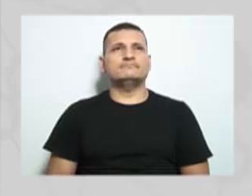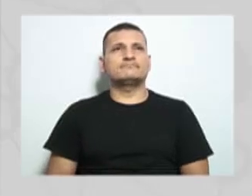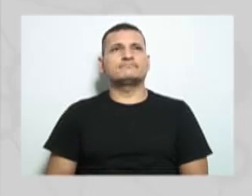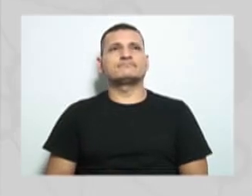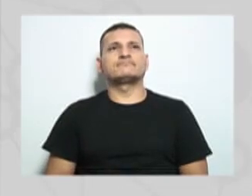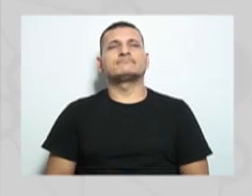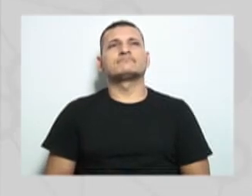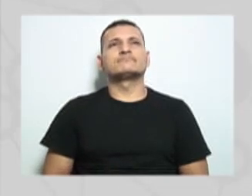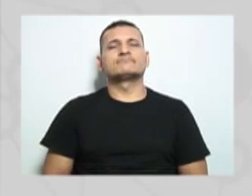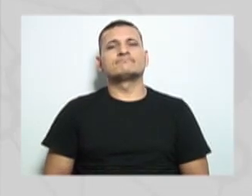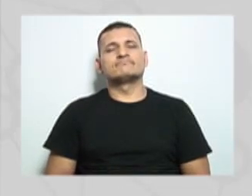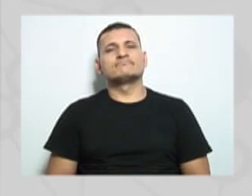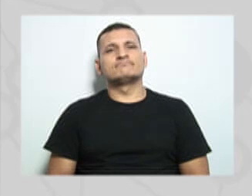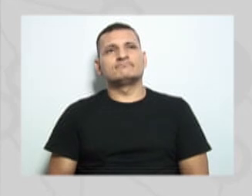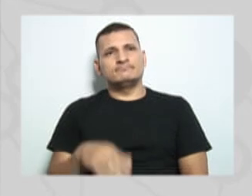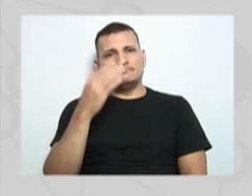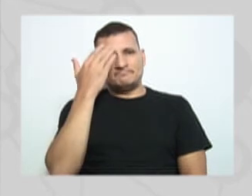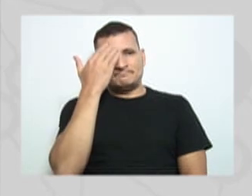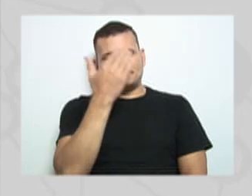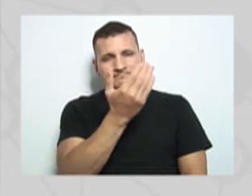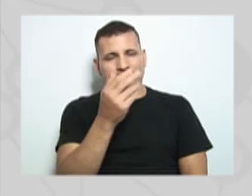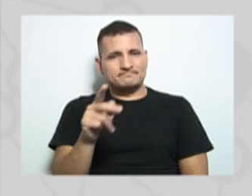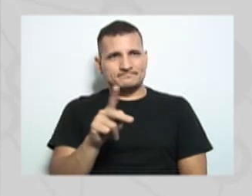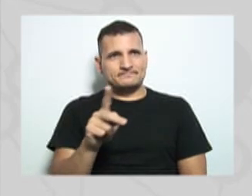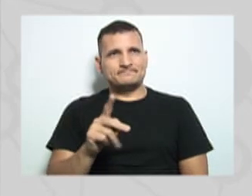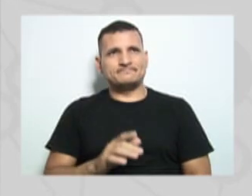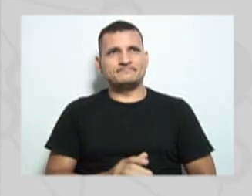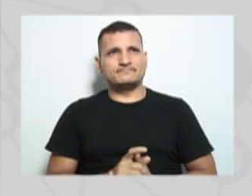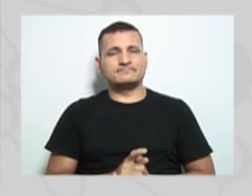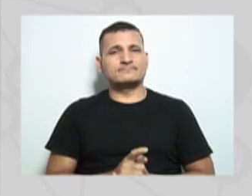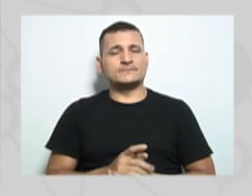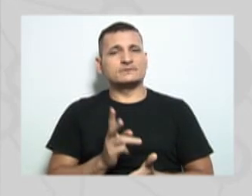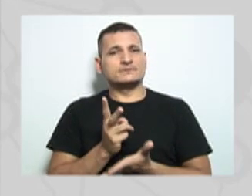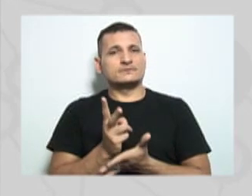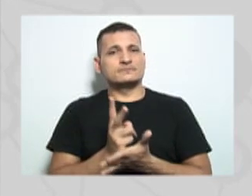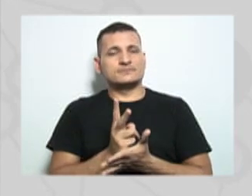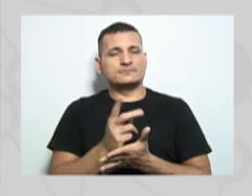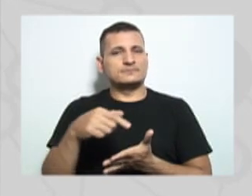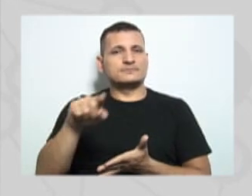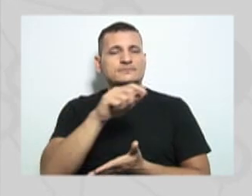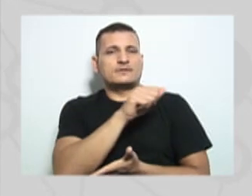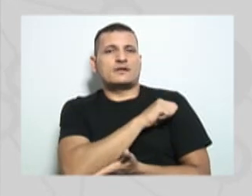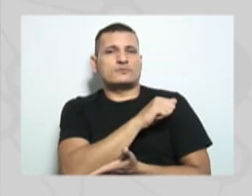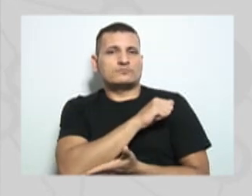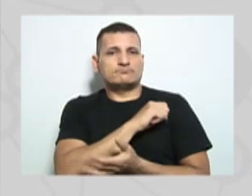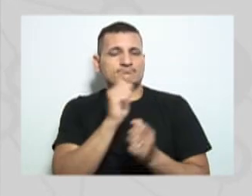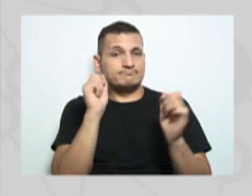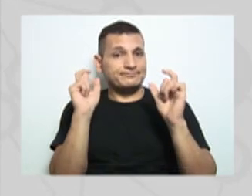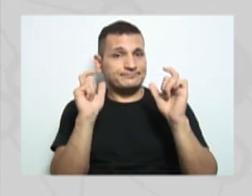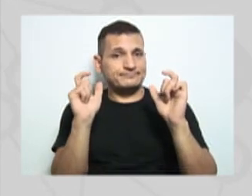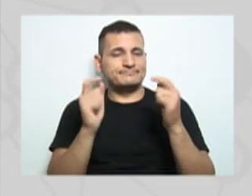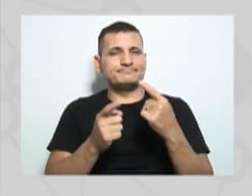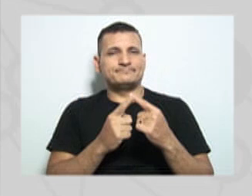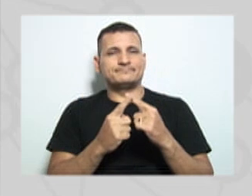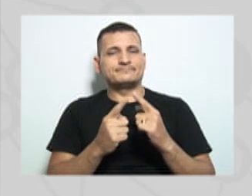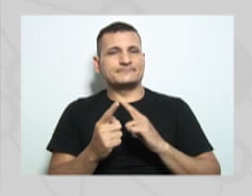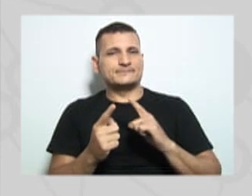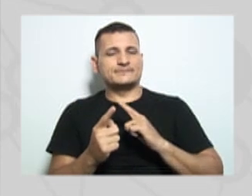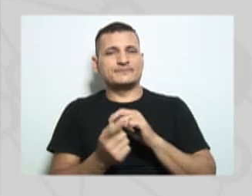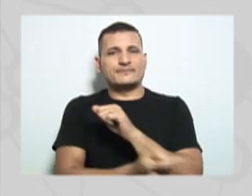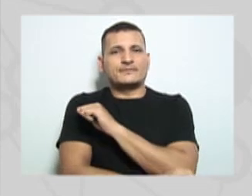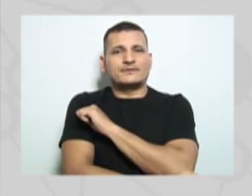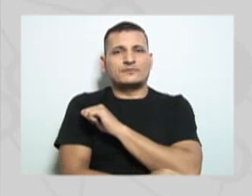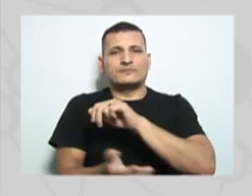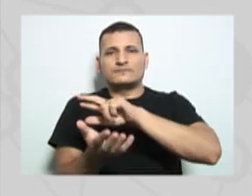Fernanda. Obrigada pela informação. Para que eles sempre fiquem atentos, já que nós temos alunos aí de